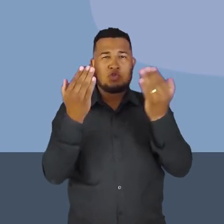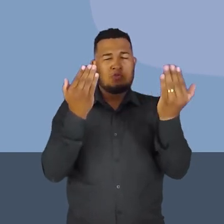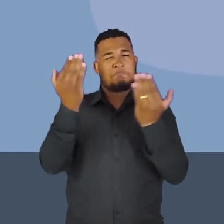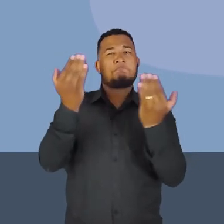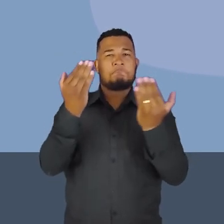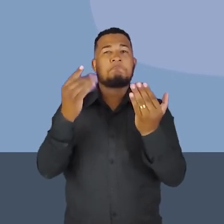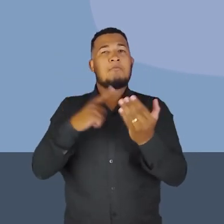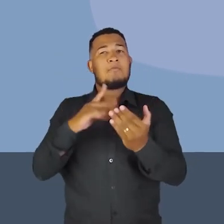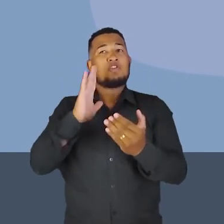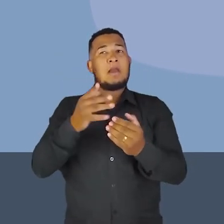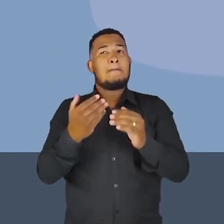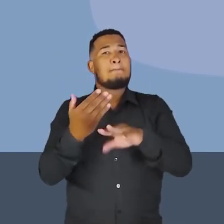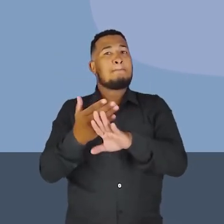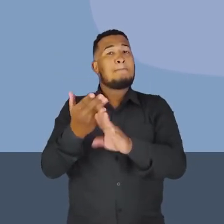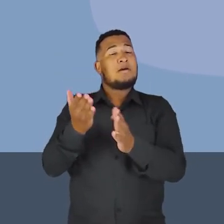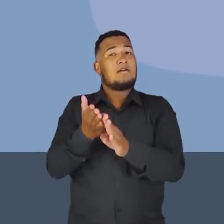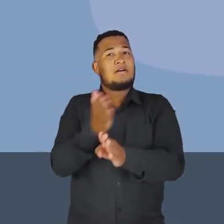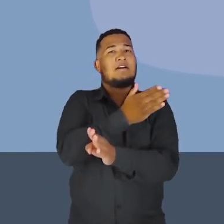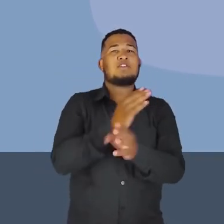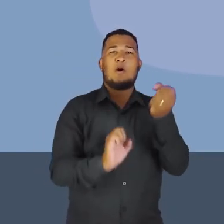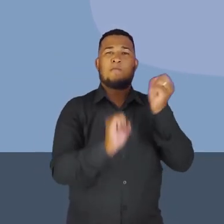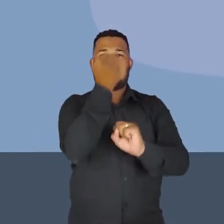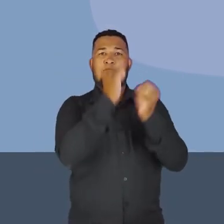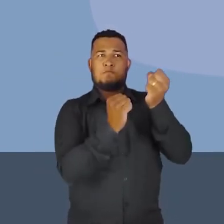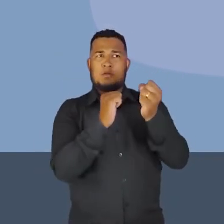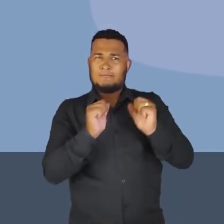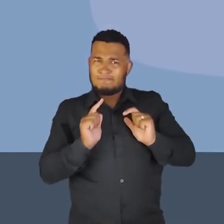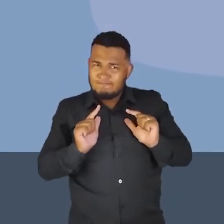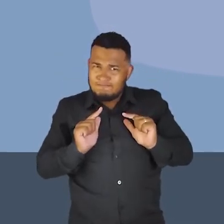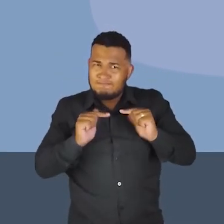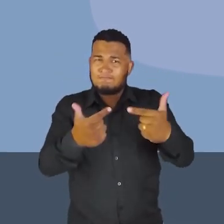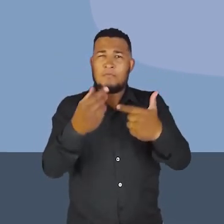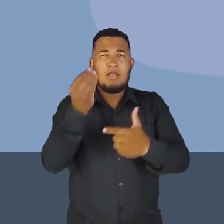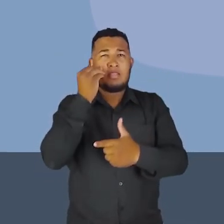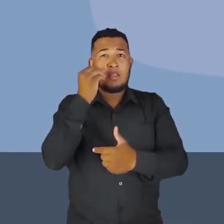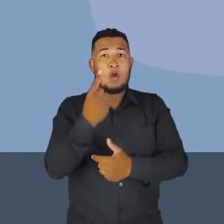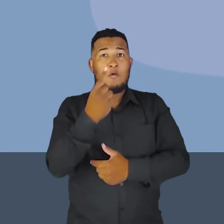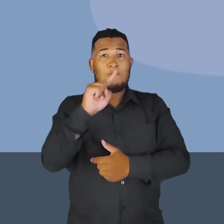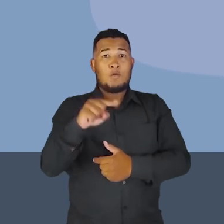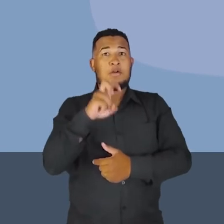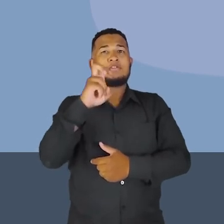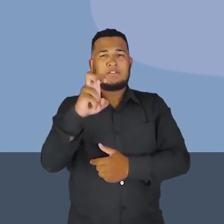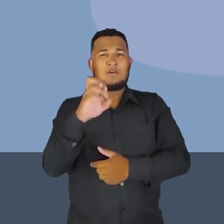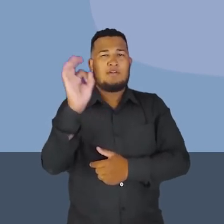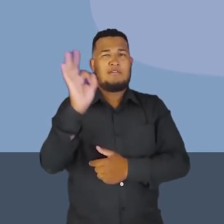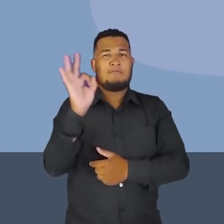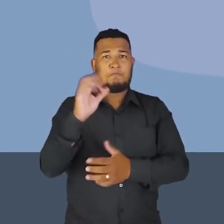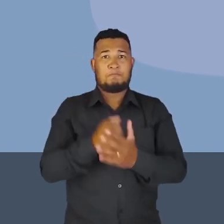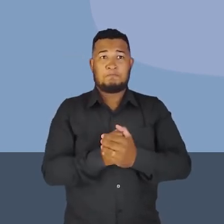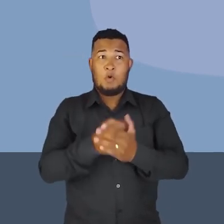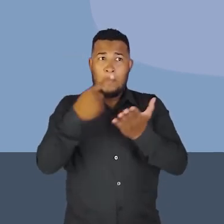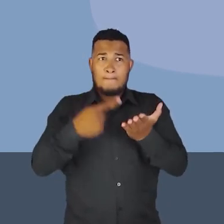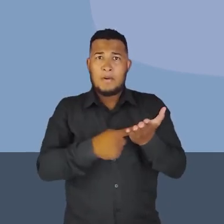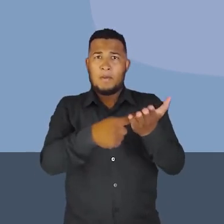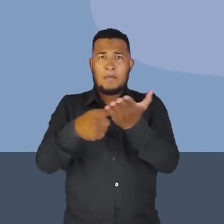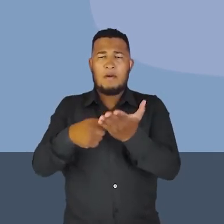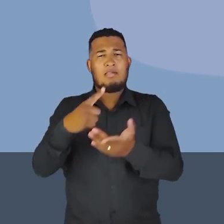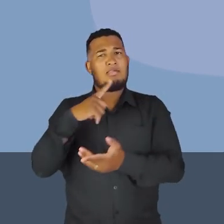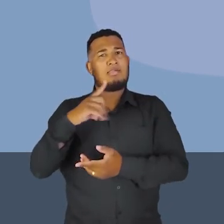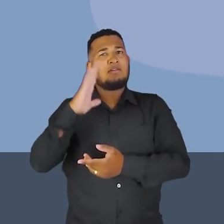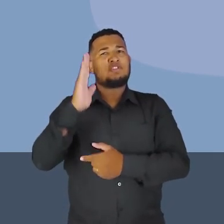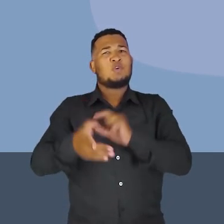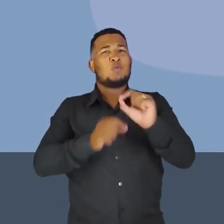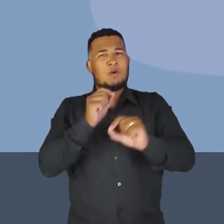níveis pré-industriais, com esforços para chegar a 1,5 graus Celsius. O acordo trouxe, além de metas,